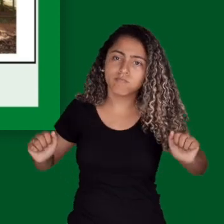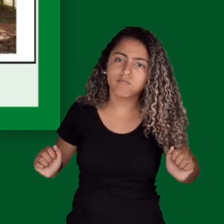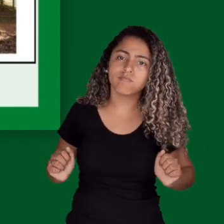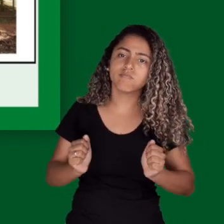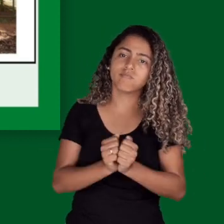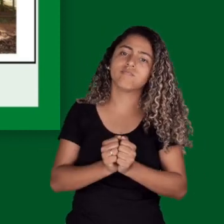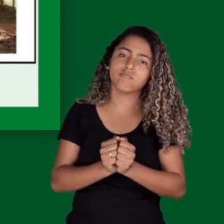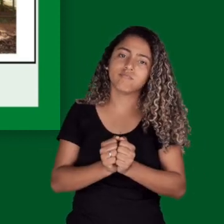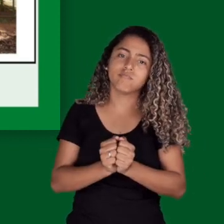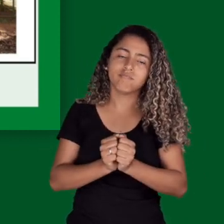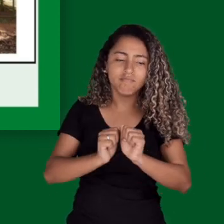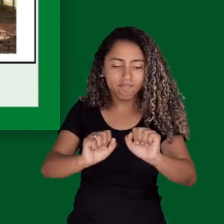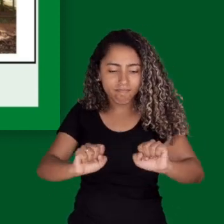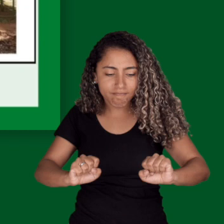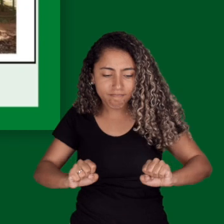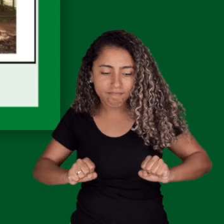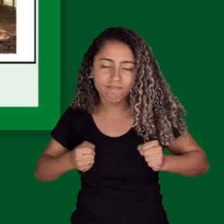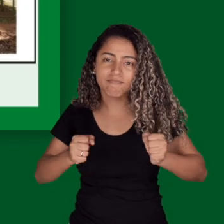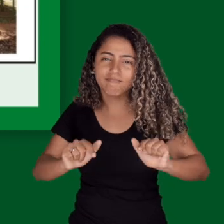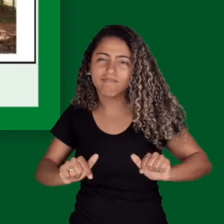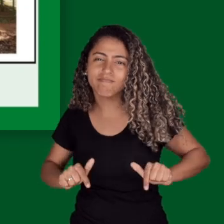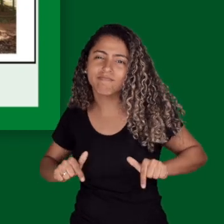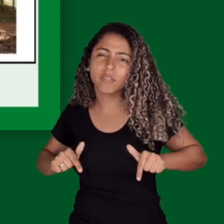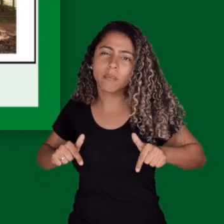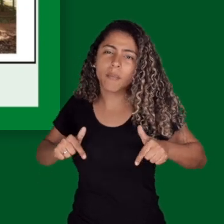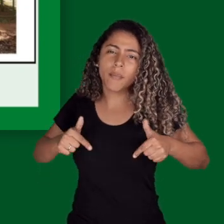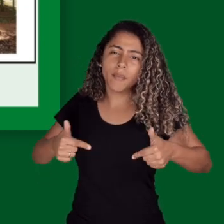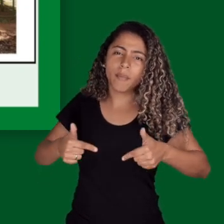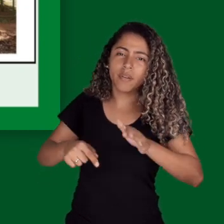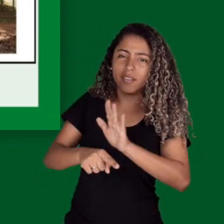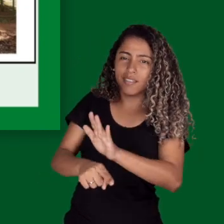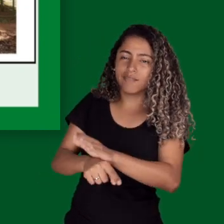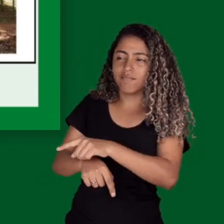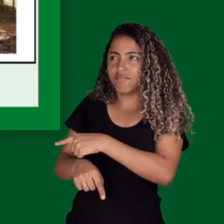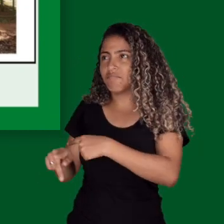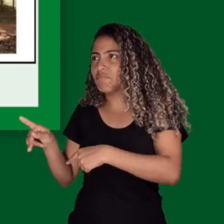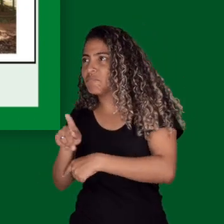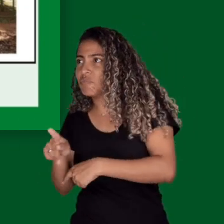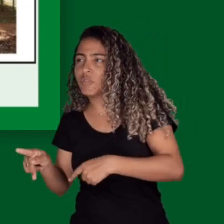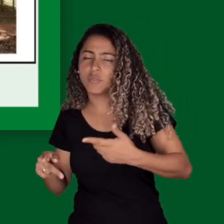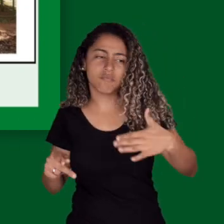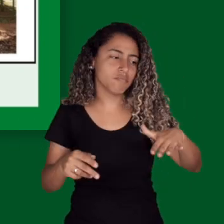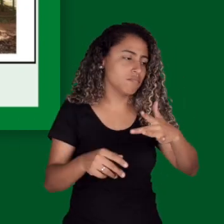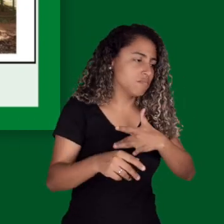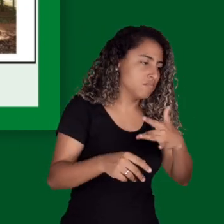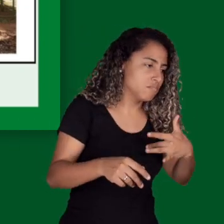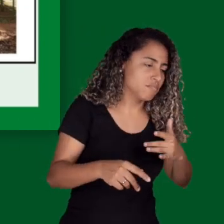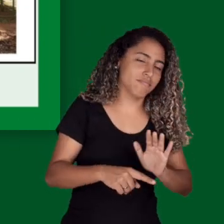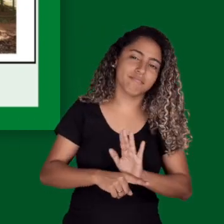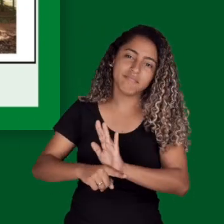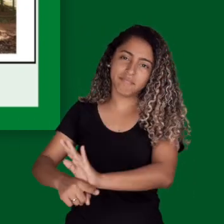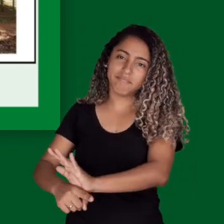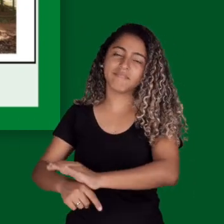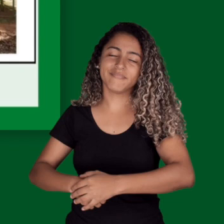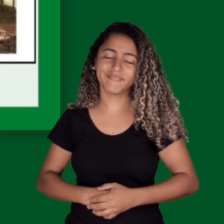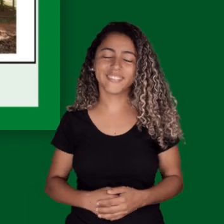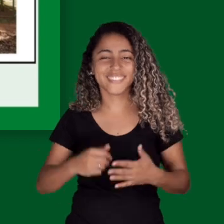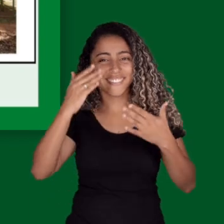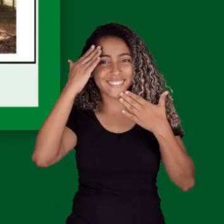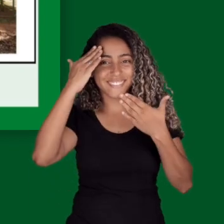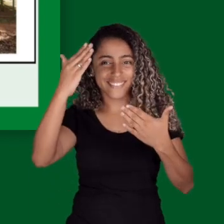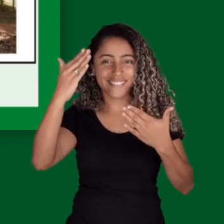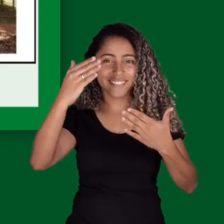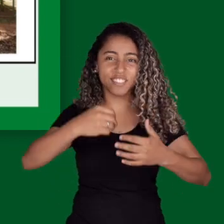esforços e com a nossa dedicação, né, enquanto professores e enquanto profissionais de